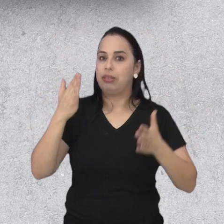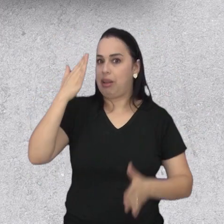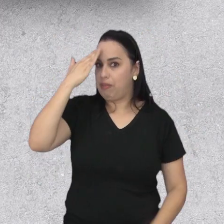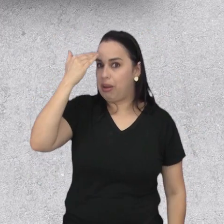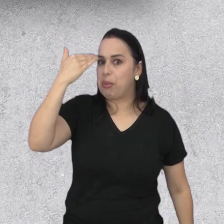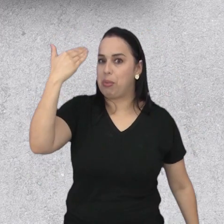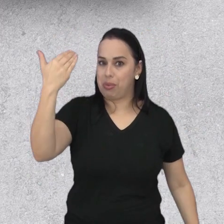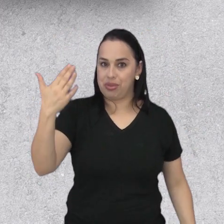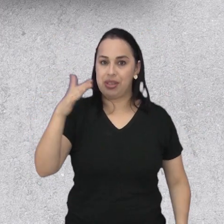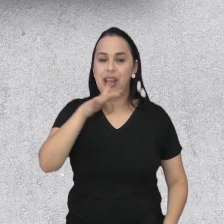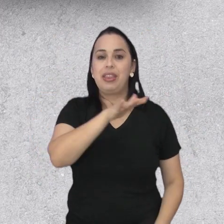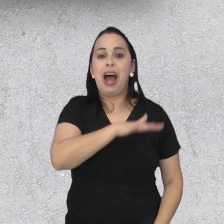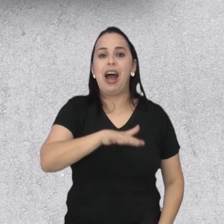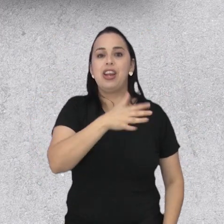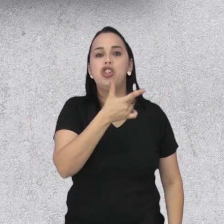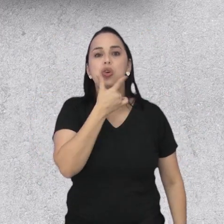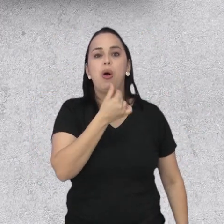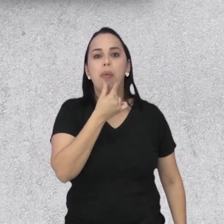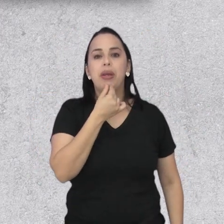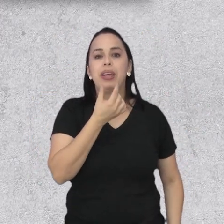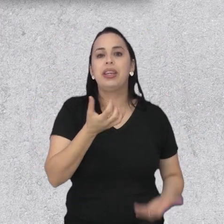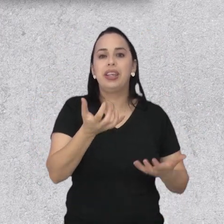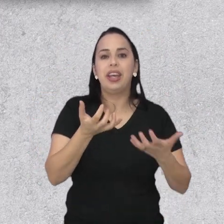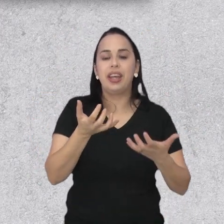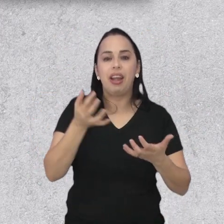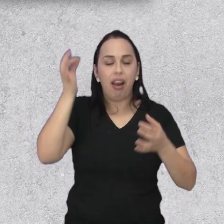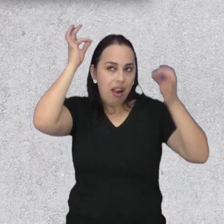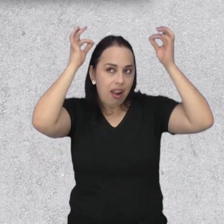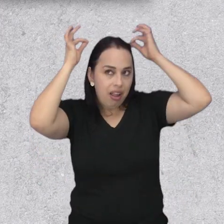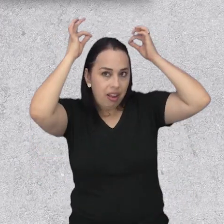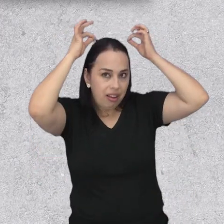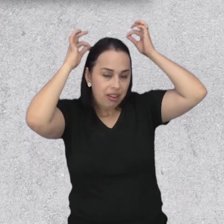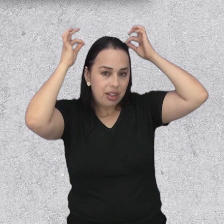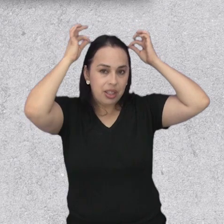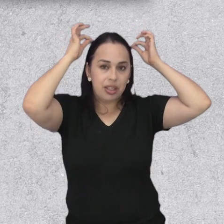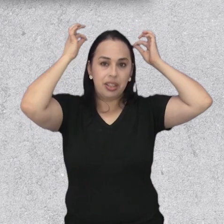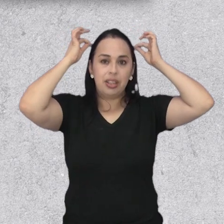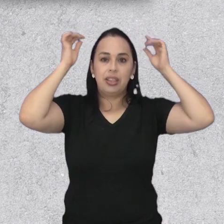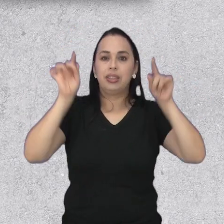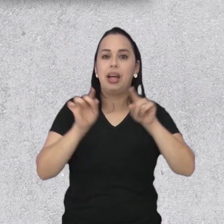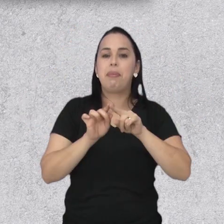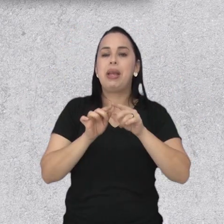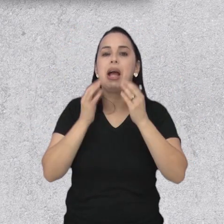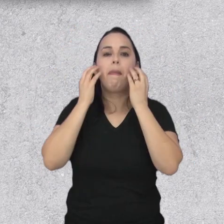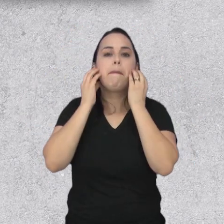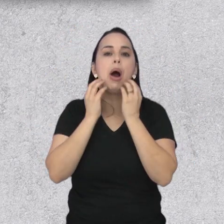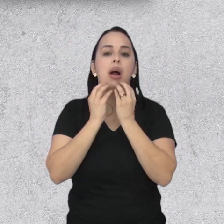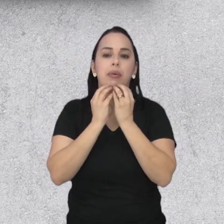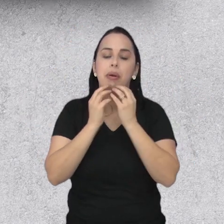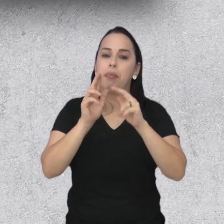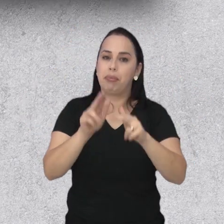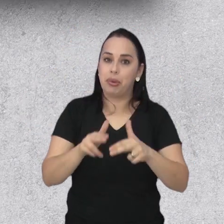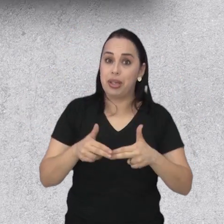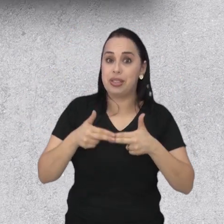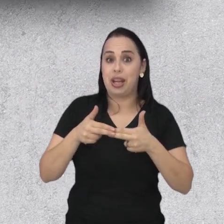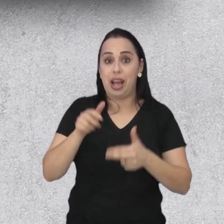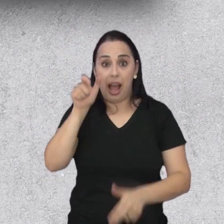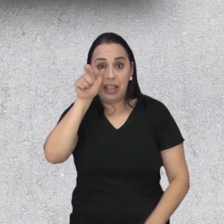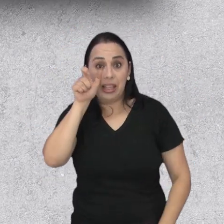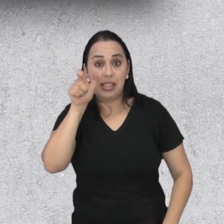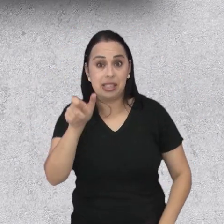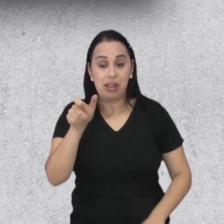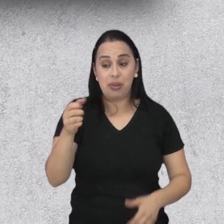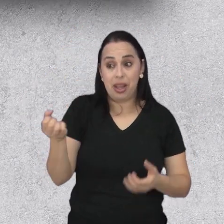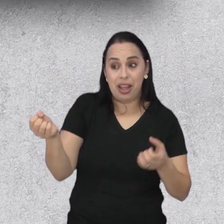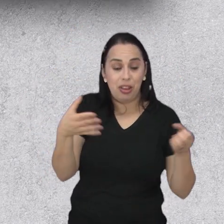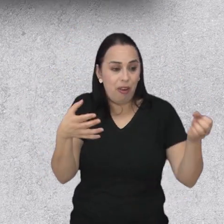que inclusive tem ficado mais popular entre os homens que querem dar aquela preenchida na região dos cabelos e até da barba. Por